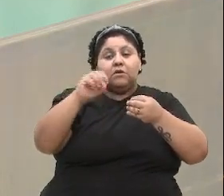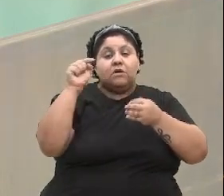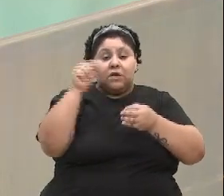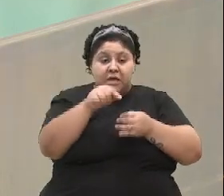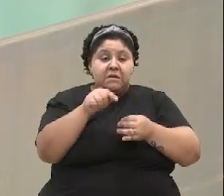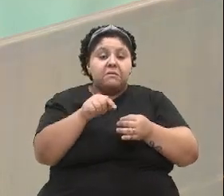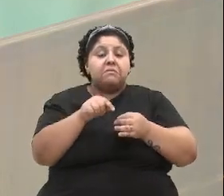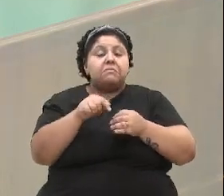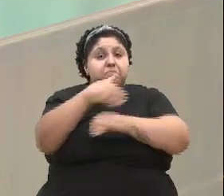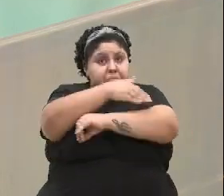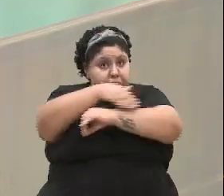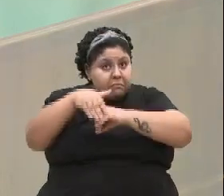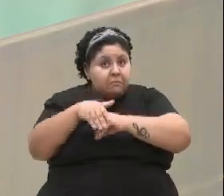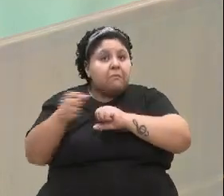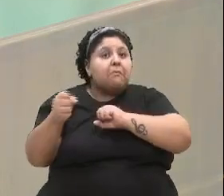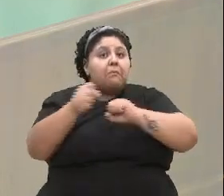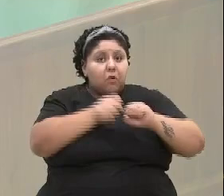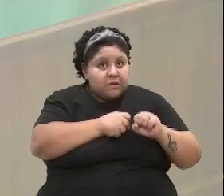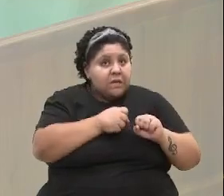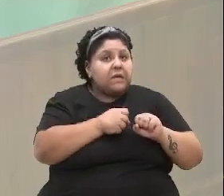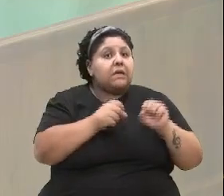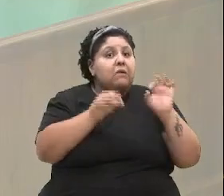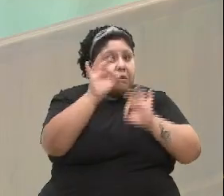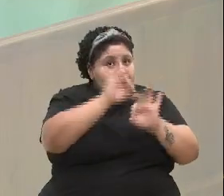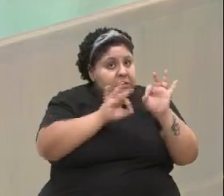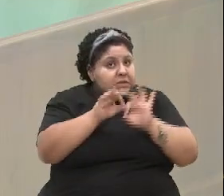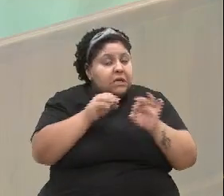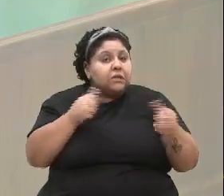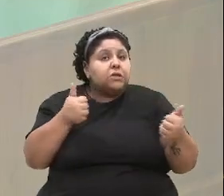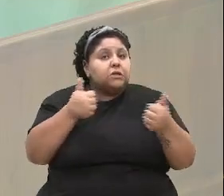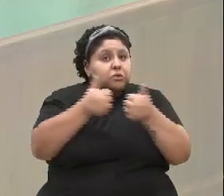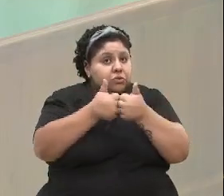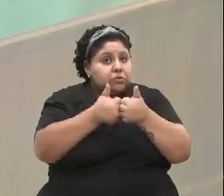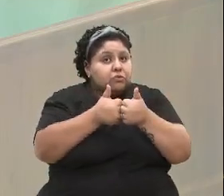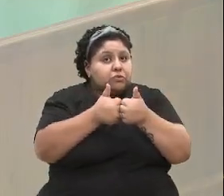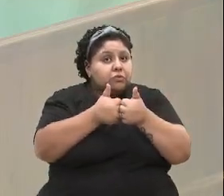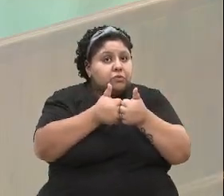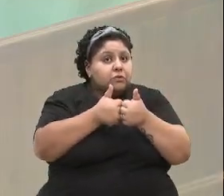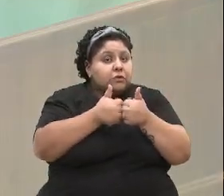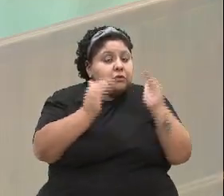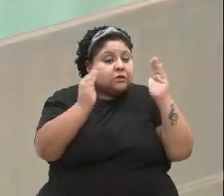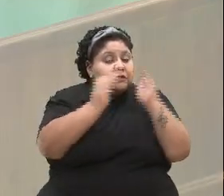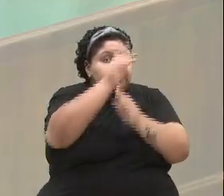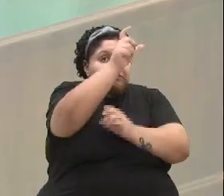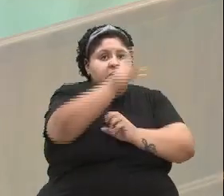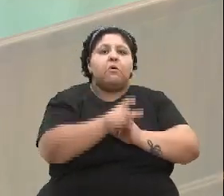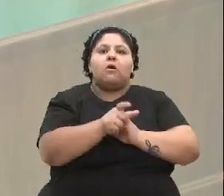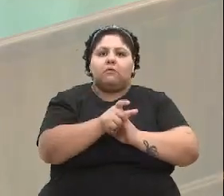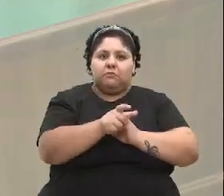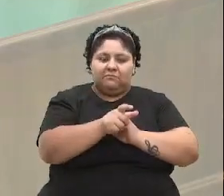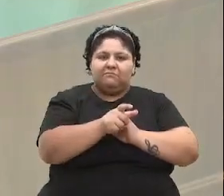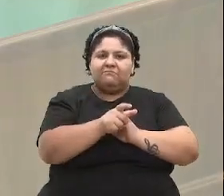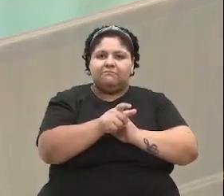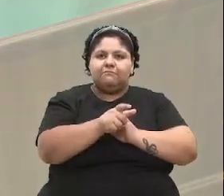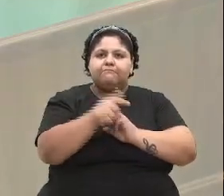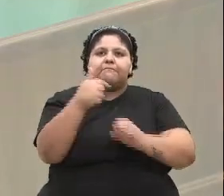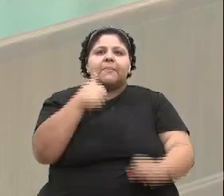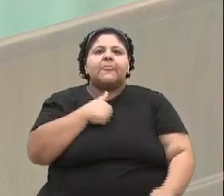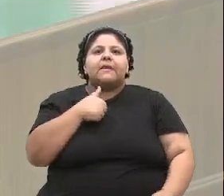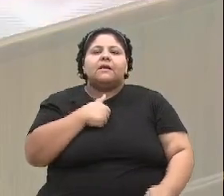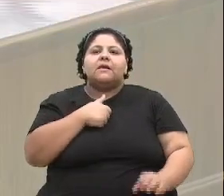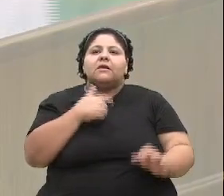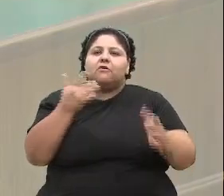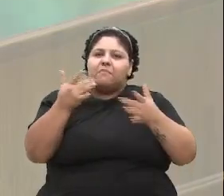uma via que poderia ser pavimentada de forma Comunitária com ajuda também dos moradores eu me alegro em